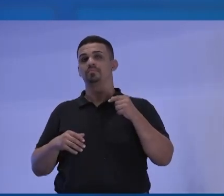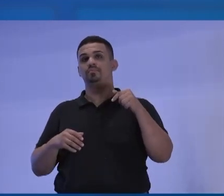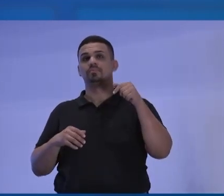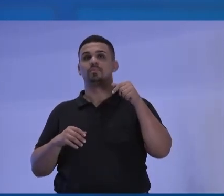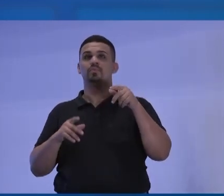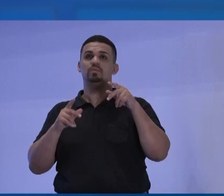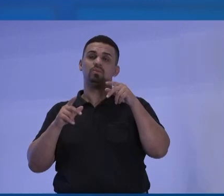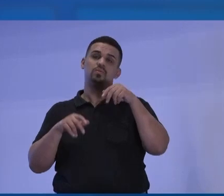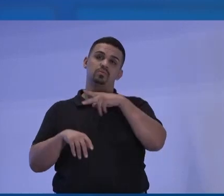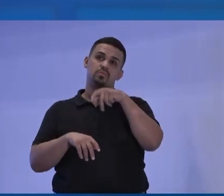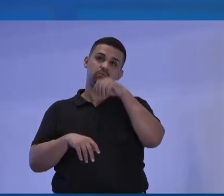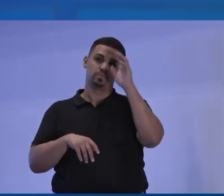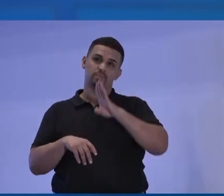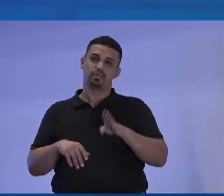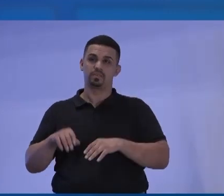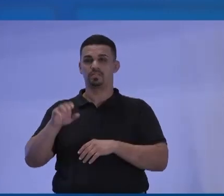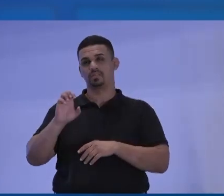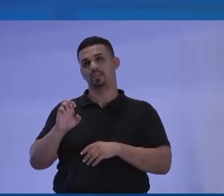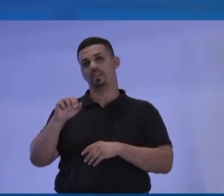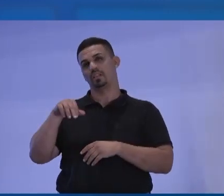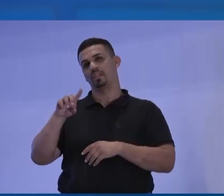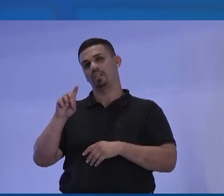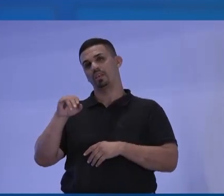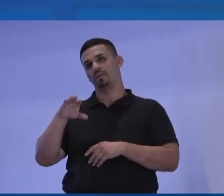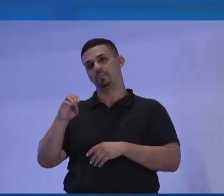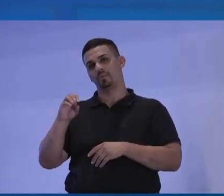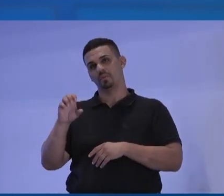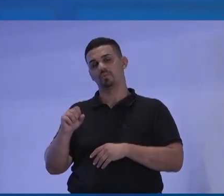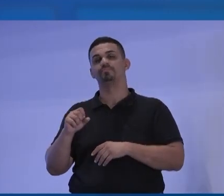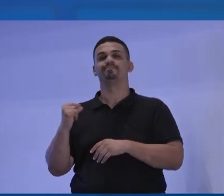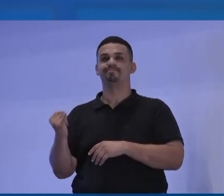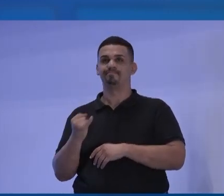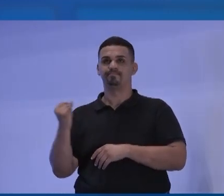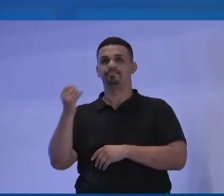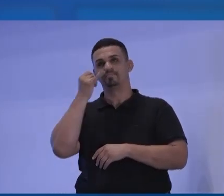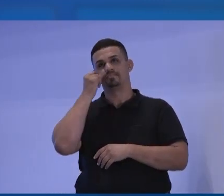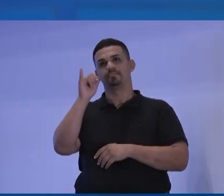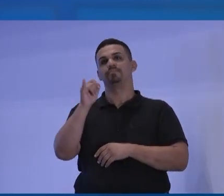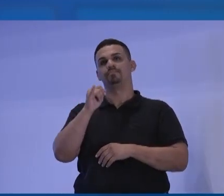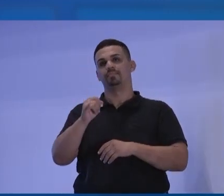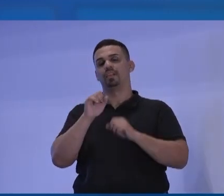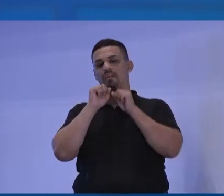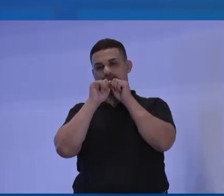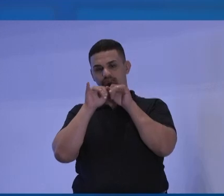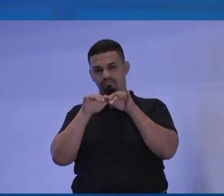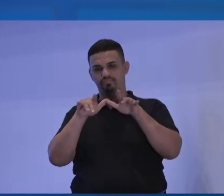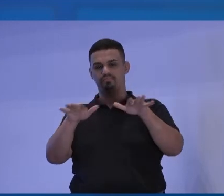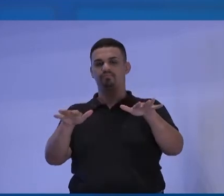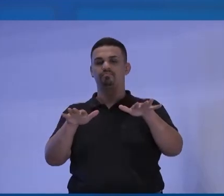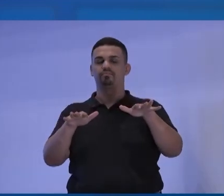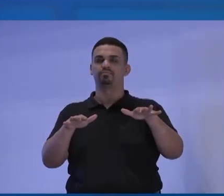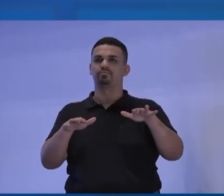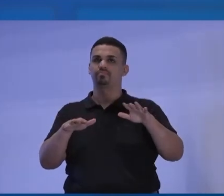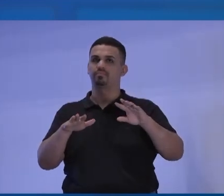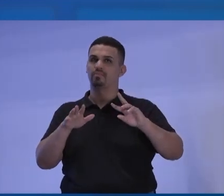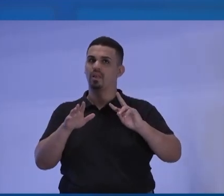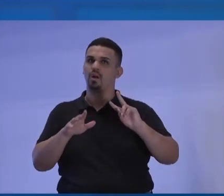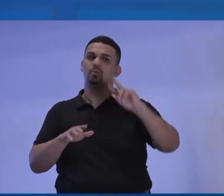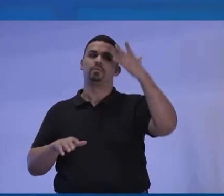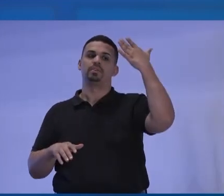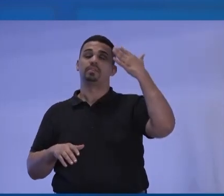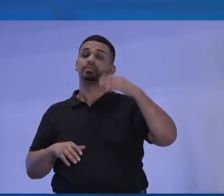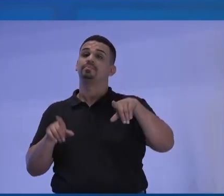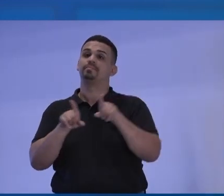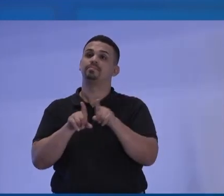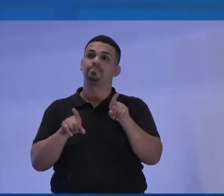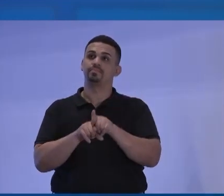endêmicos como o Brasil são muito importantes para que a gente evite essa progressão. Protocolos de rastreamento de hanseníase como